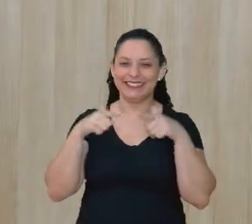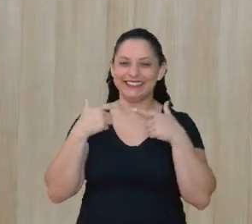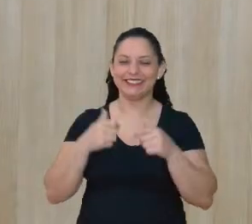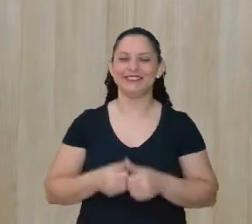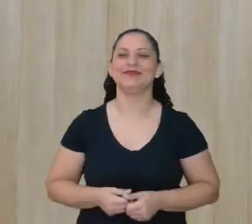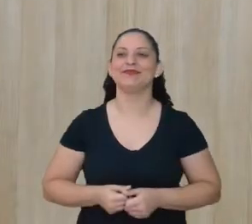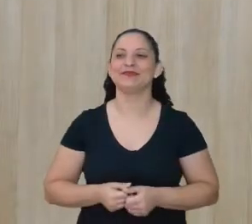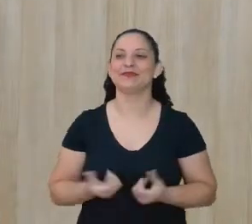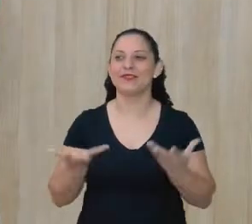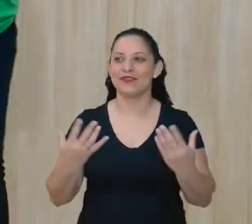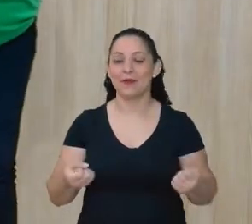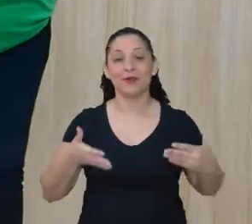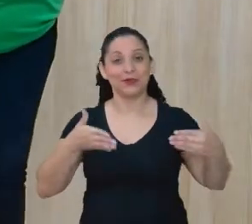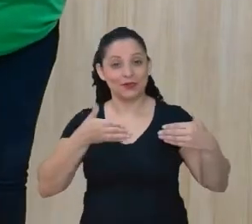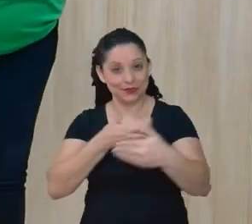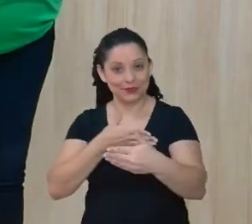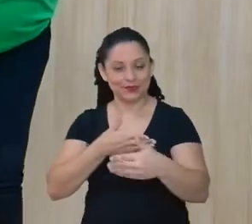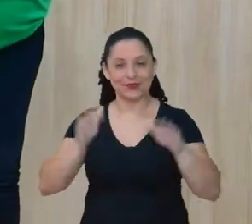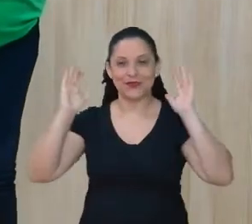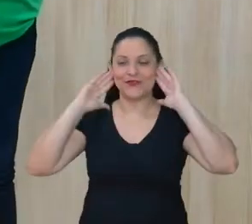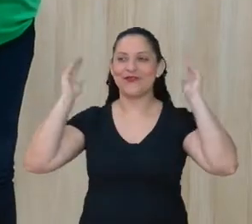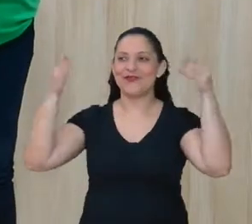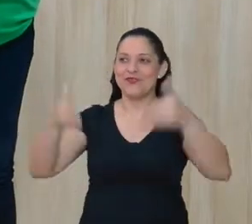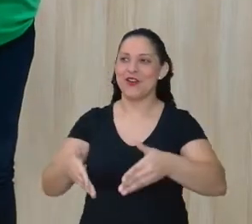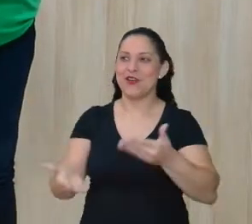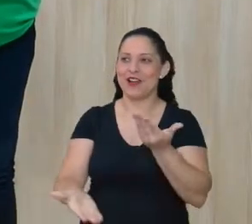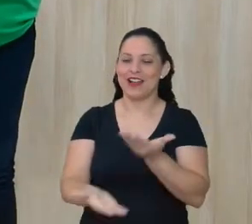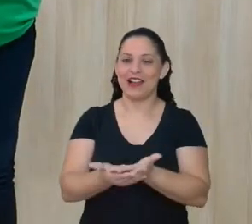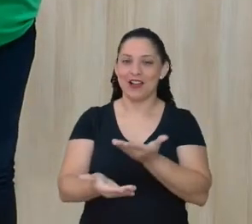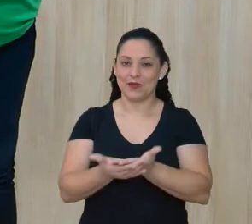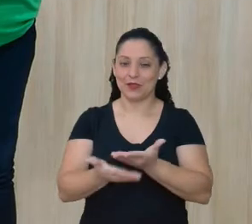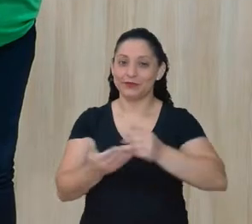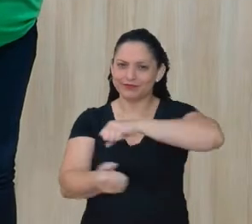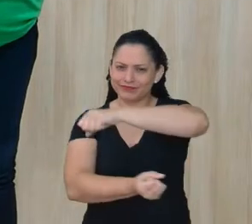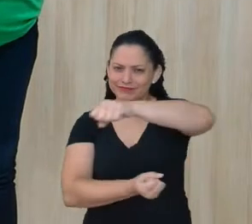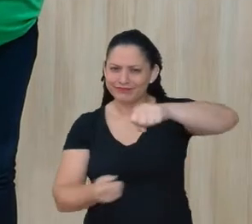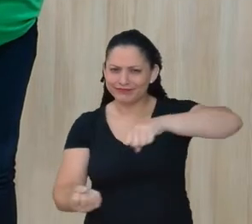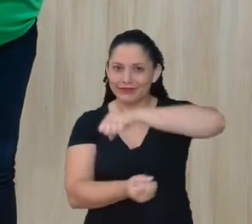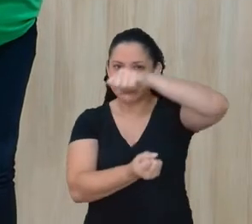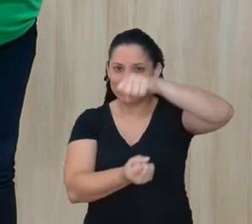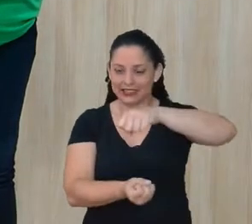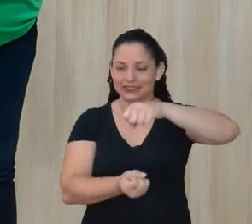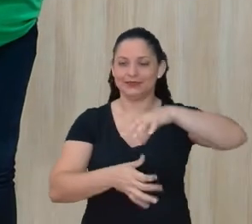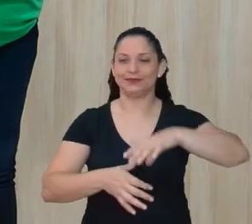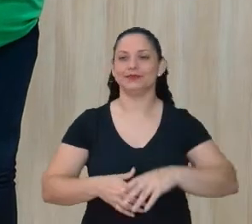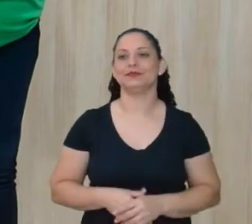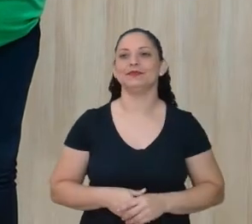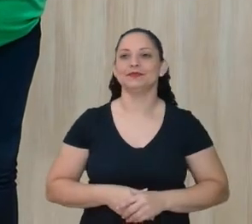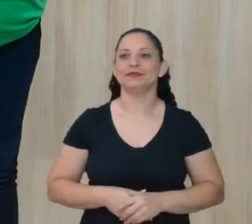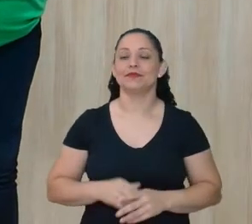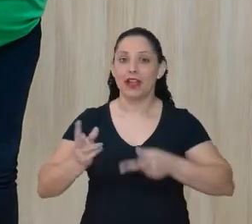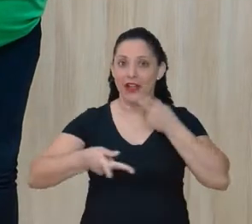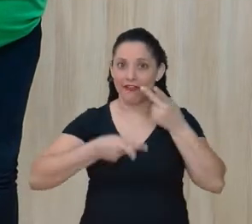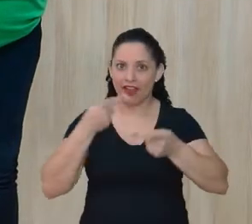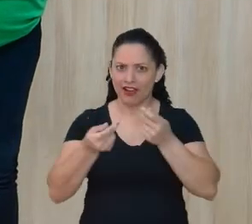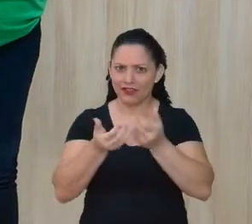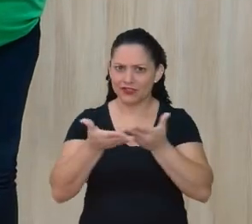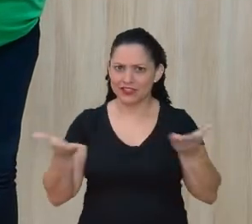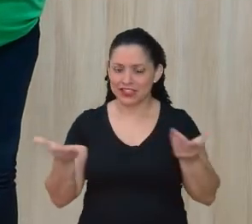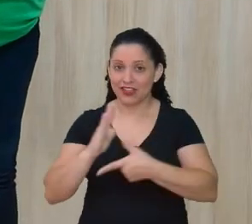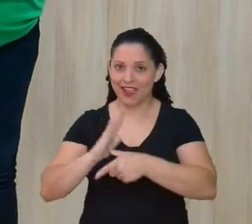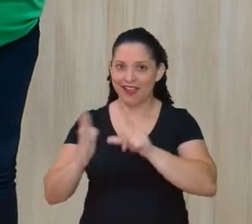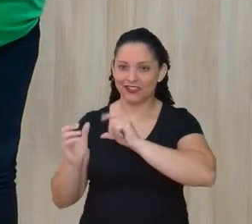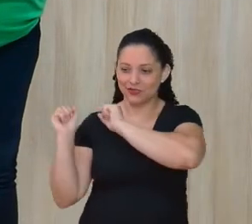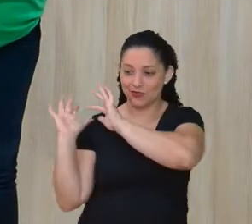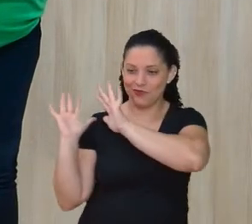vamos continuar aqui, voltando para nossa aula de sustentabilidade, né? Falando de tempestades. Estava dizendo a vocês, antes de receber